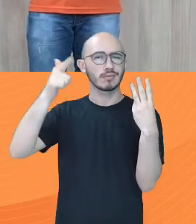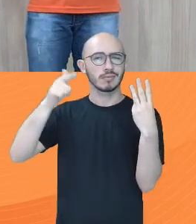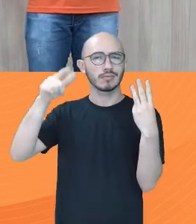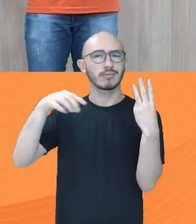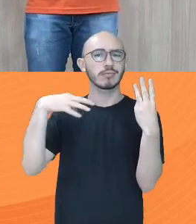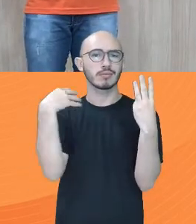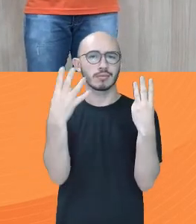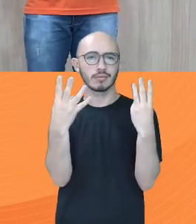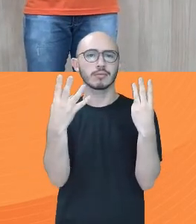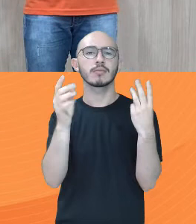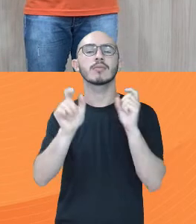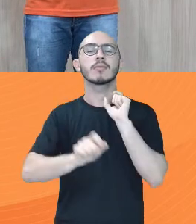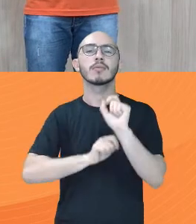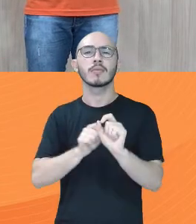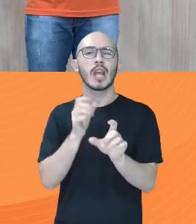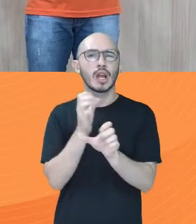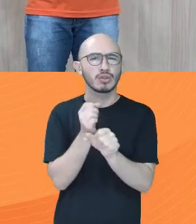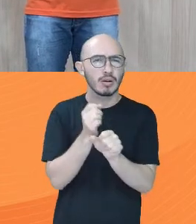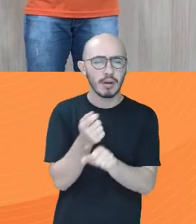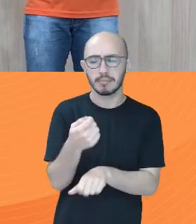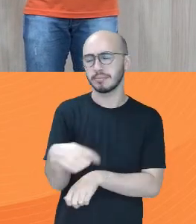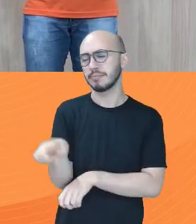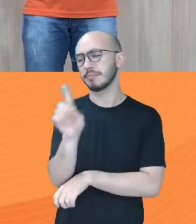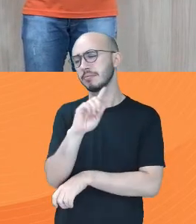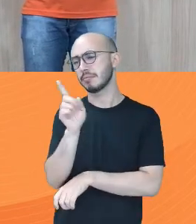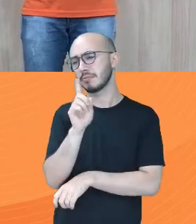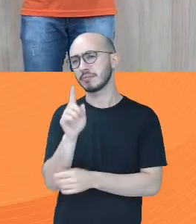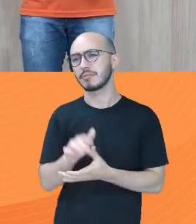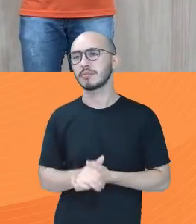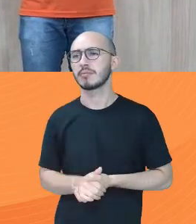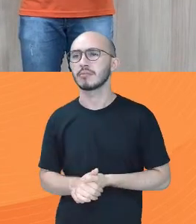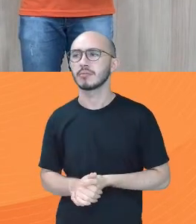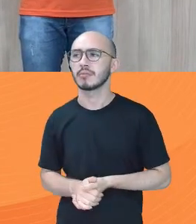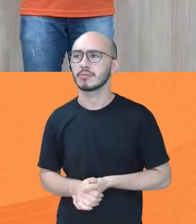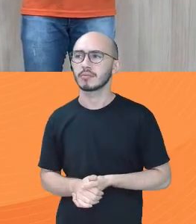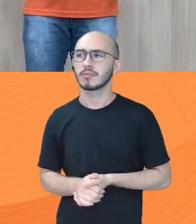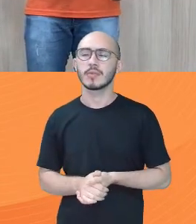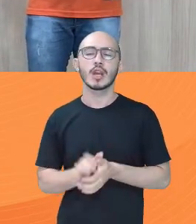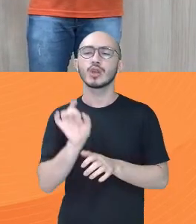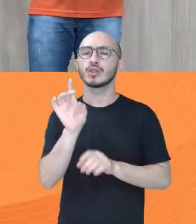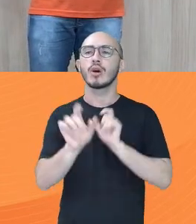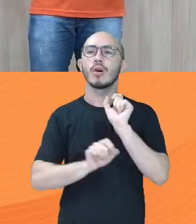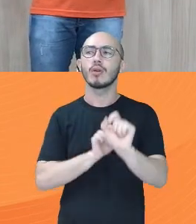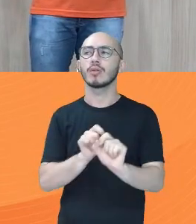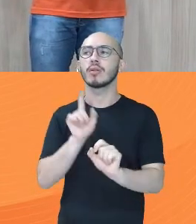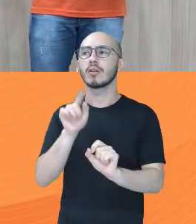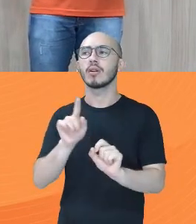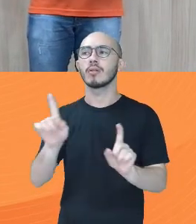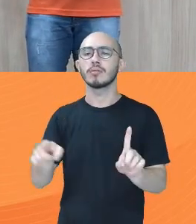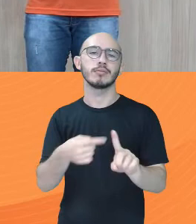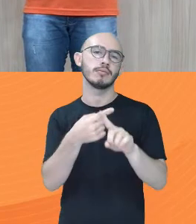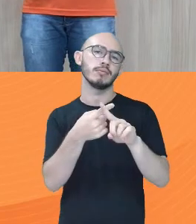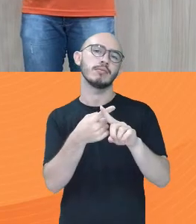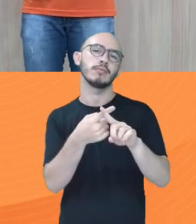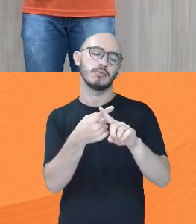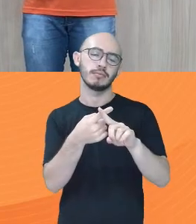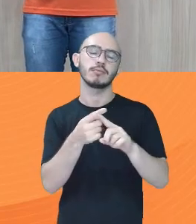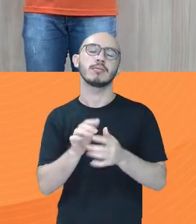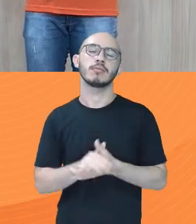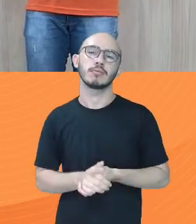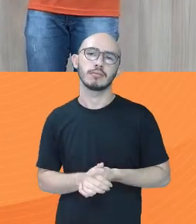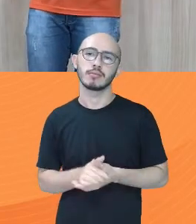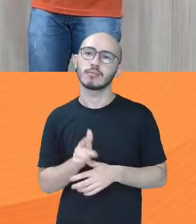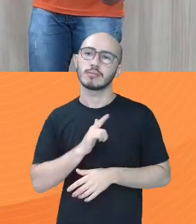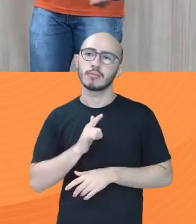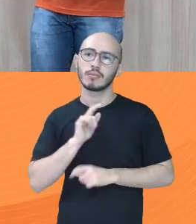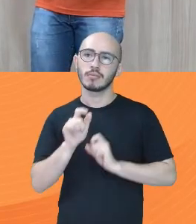não precisa você somar 3 mais 3 mais 3 mais 3. Basta você efetuar a multiplicação. Então, eu